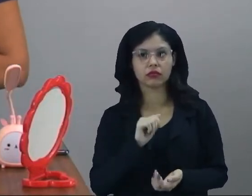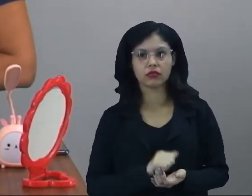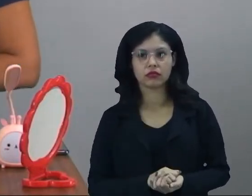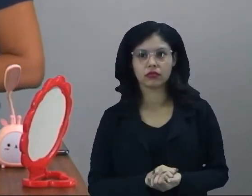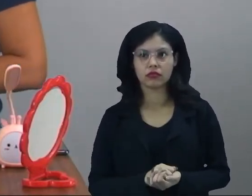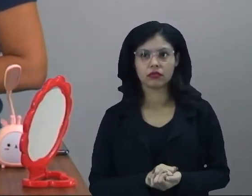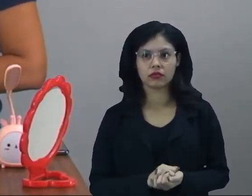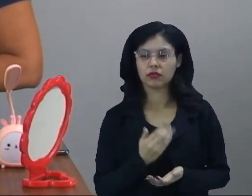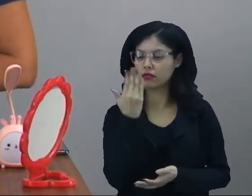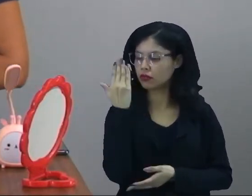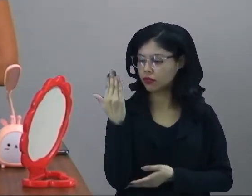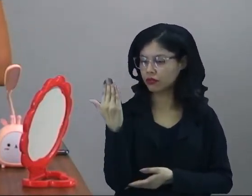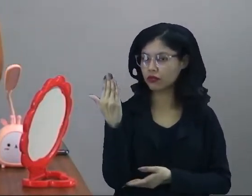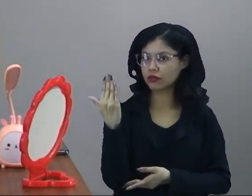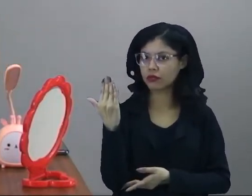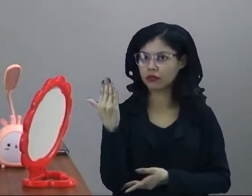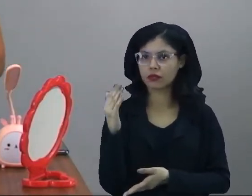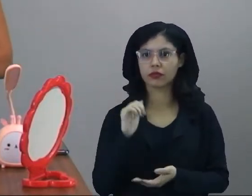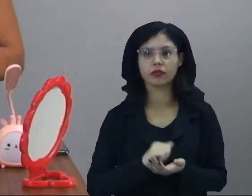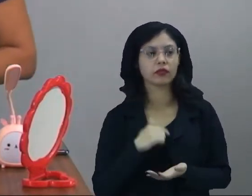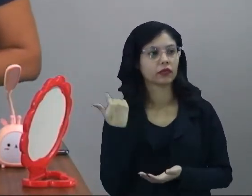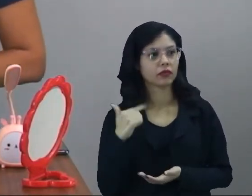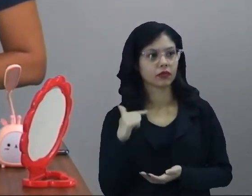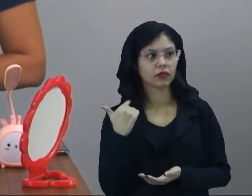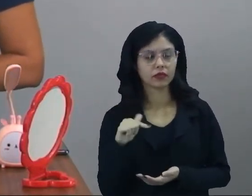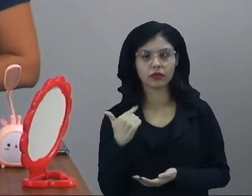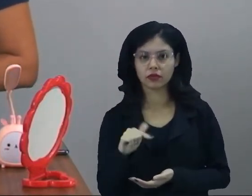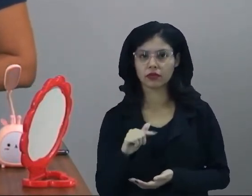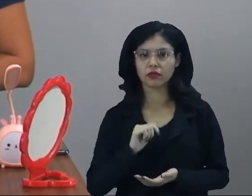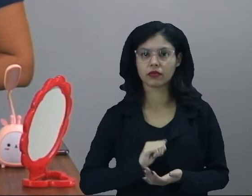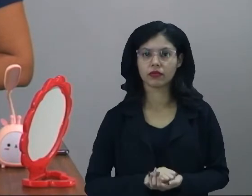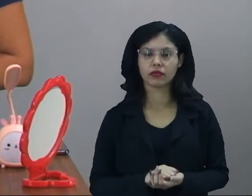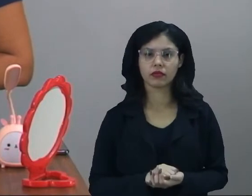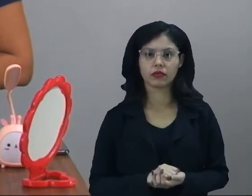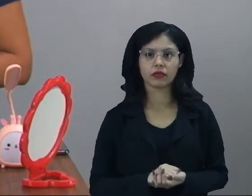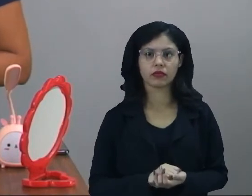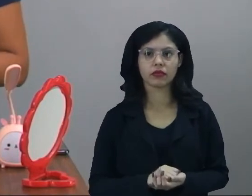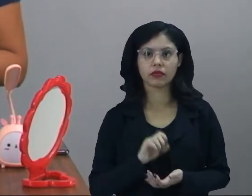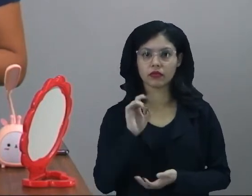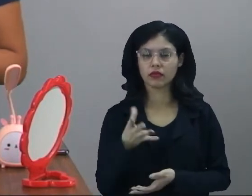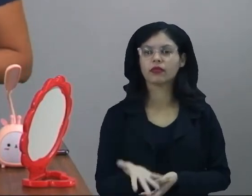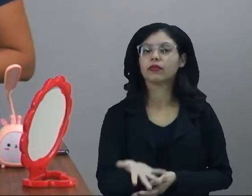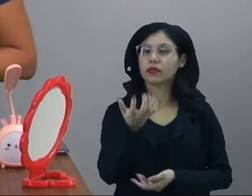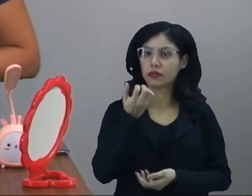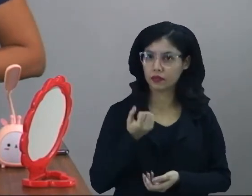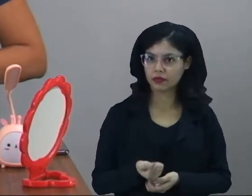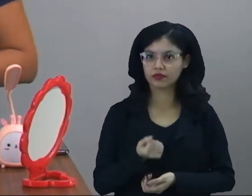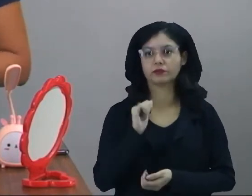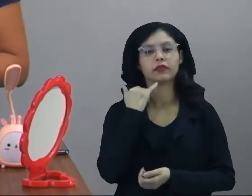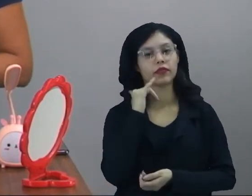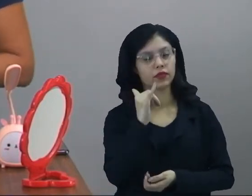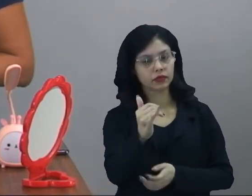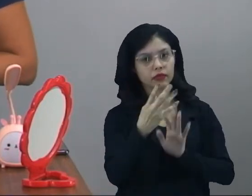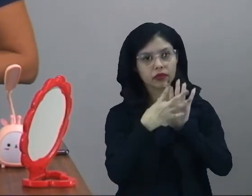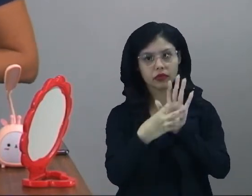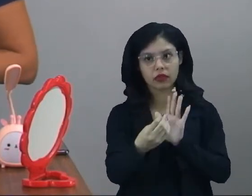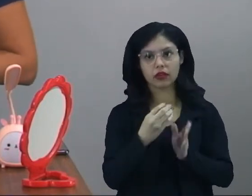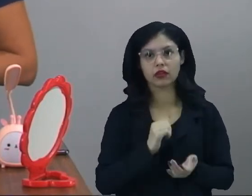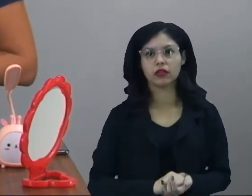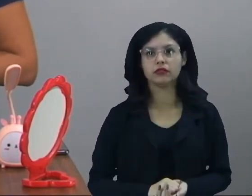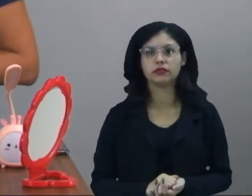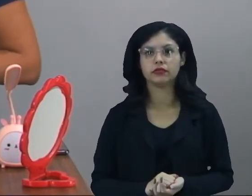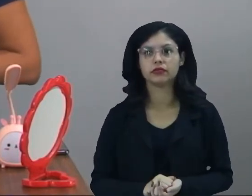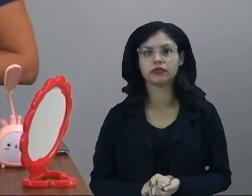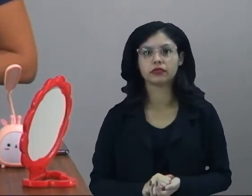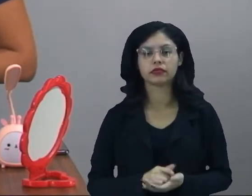O espelho, né, não tem luz própria, só recebe a energia e transmite, então